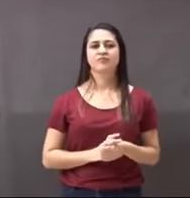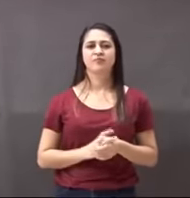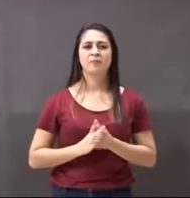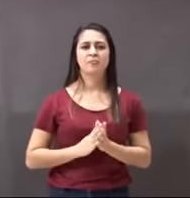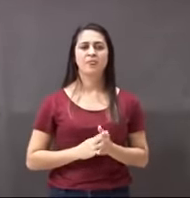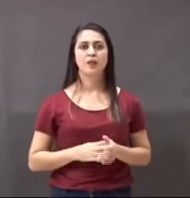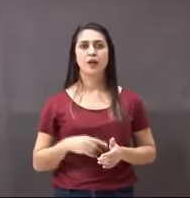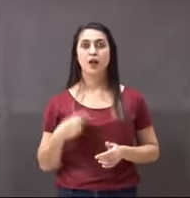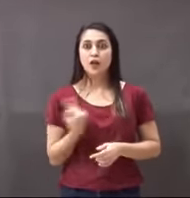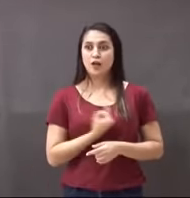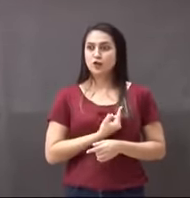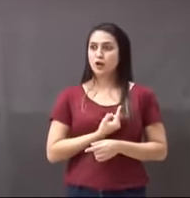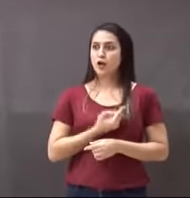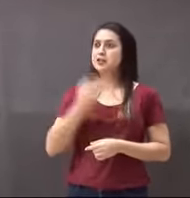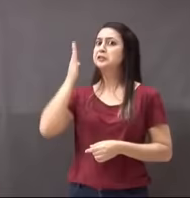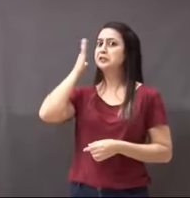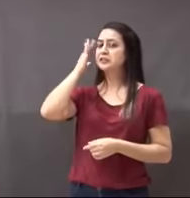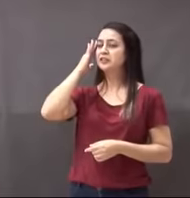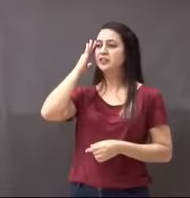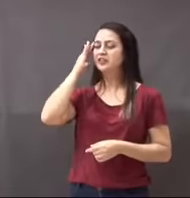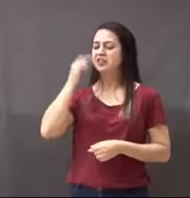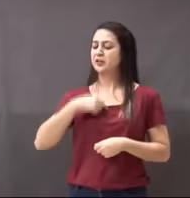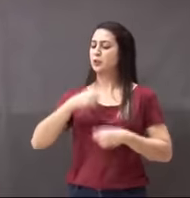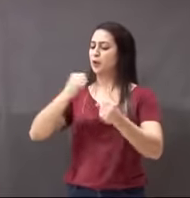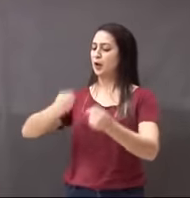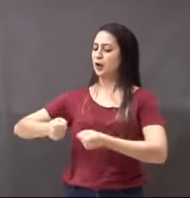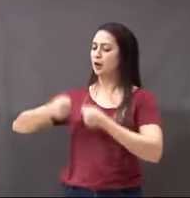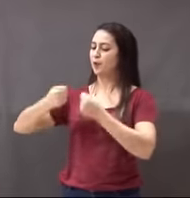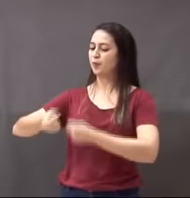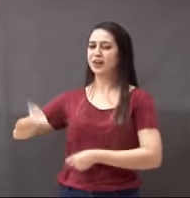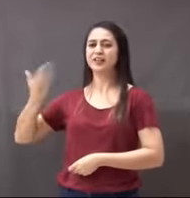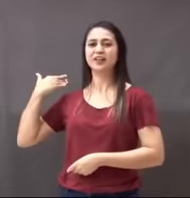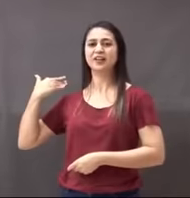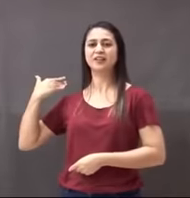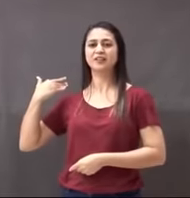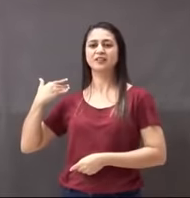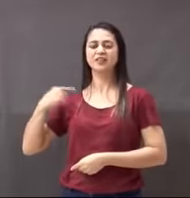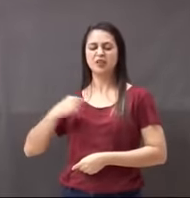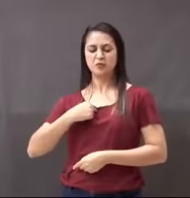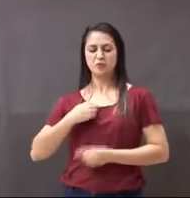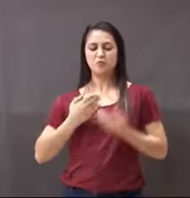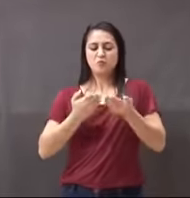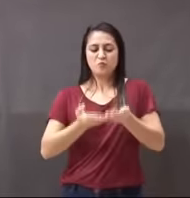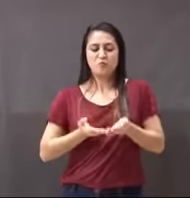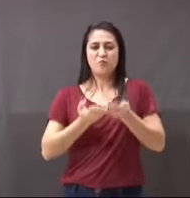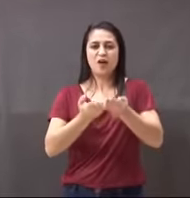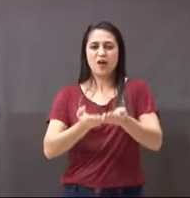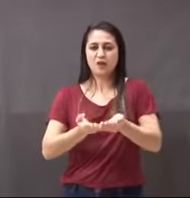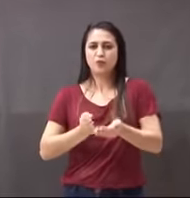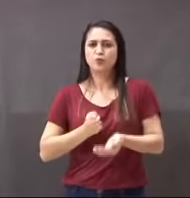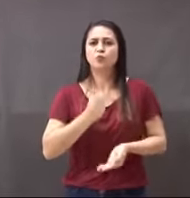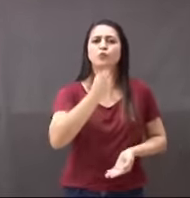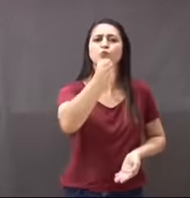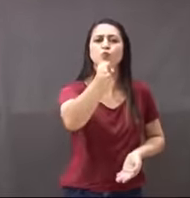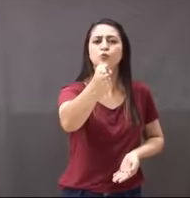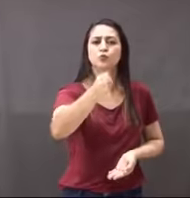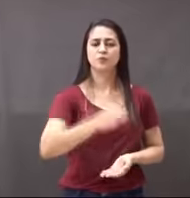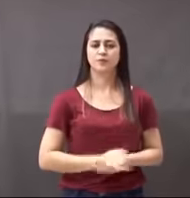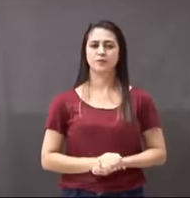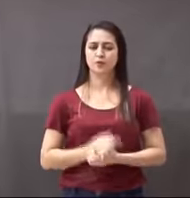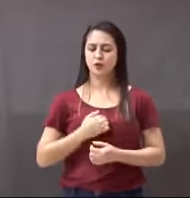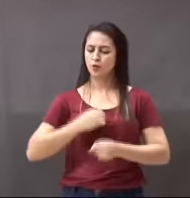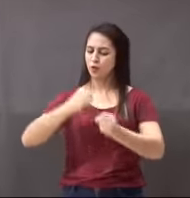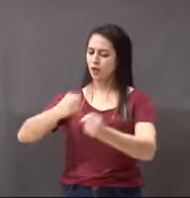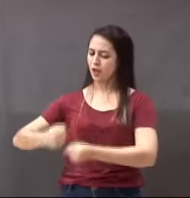Aí a gente entende, é eu remando para trás e o meu barco avançando. É